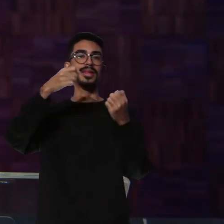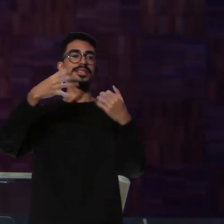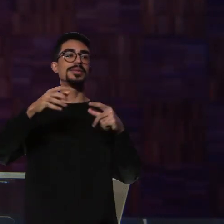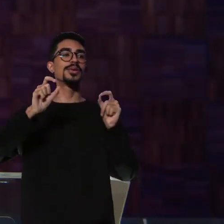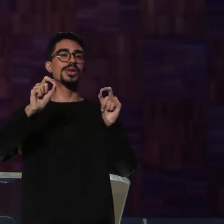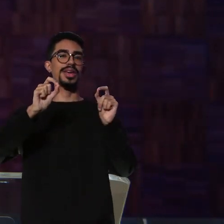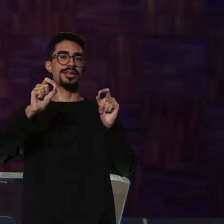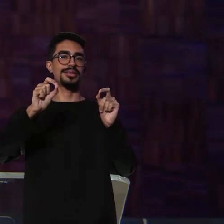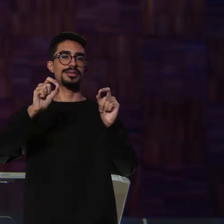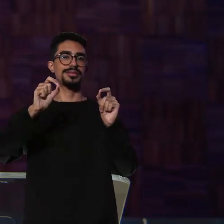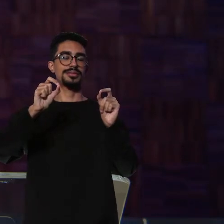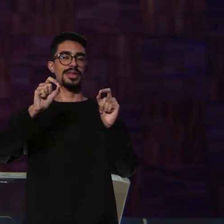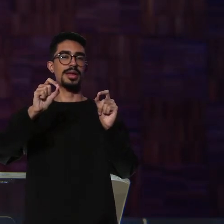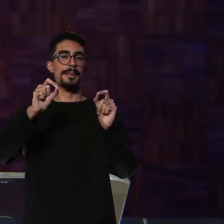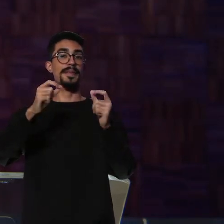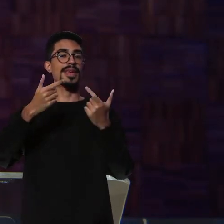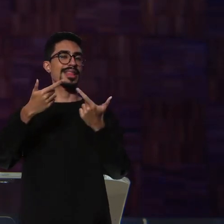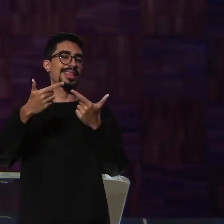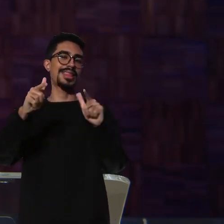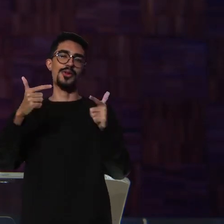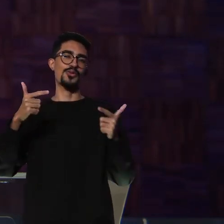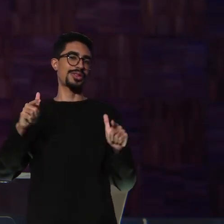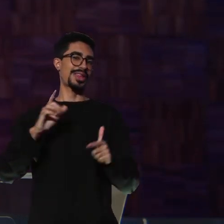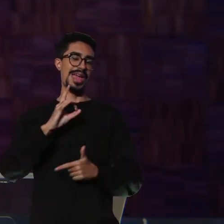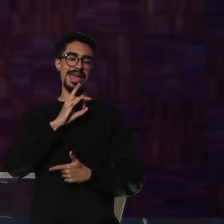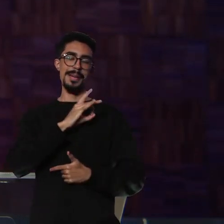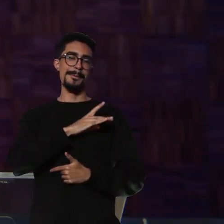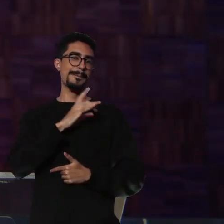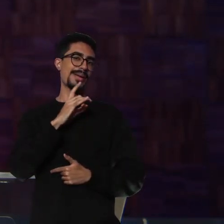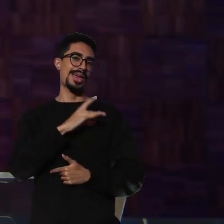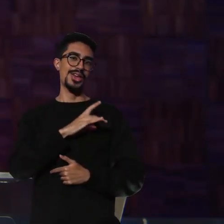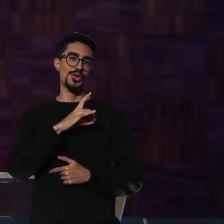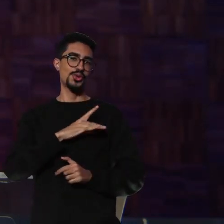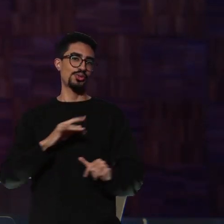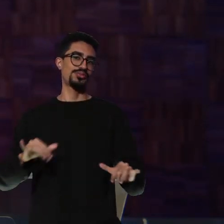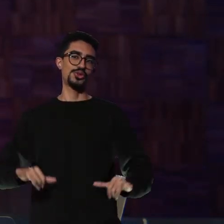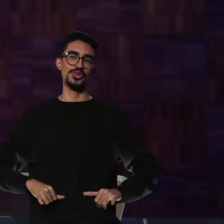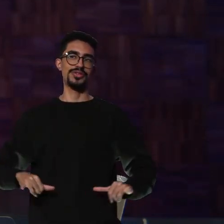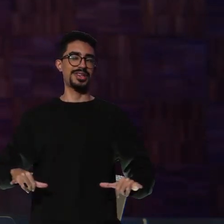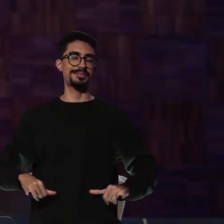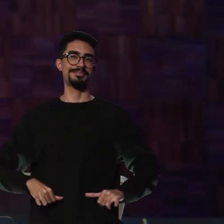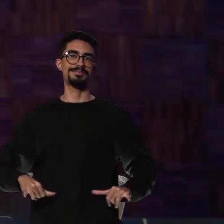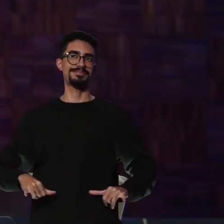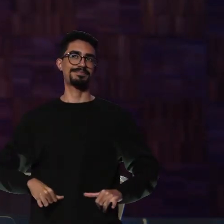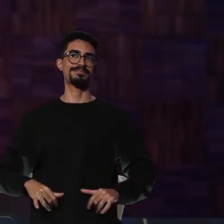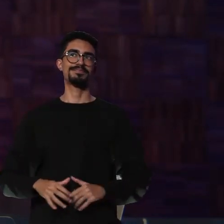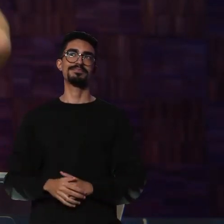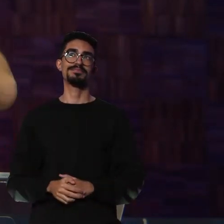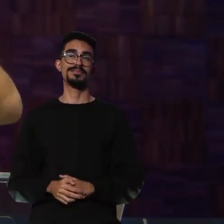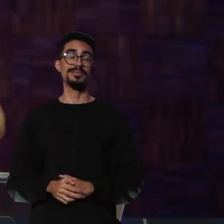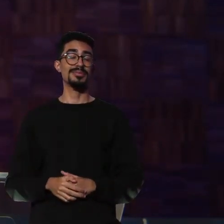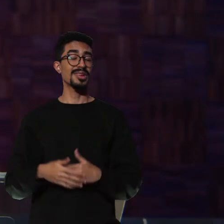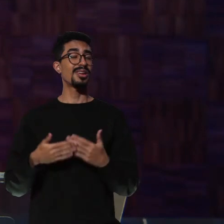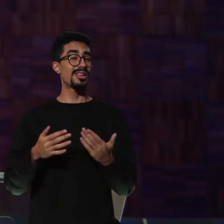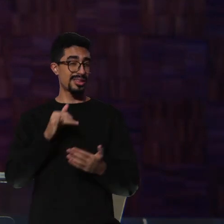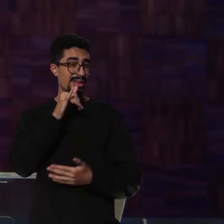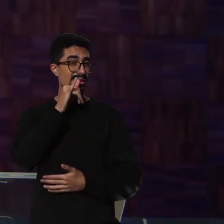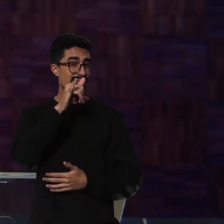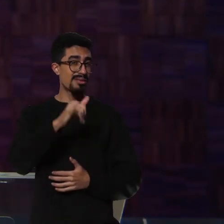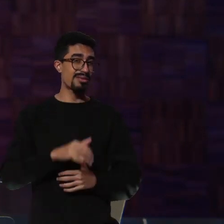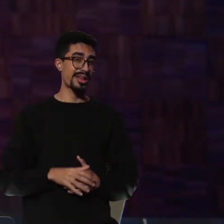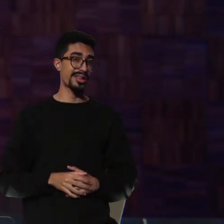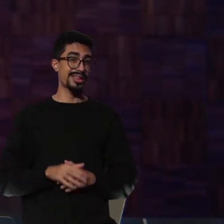E sabe, vou falar a verdade, a escola do sofrimento, muitas vezes, dependendo da situação, parece mais que